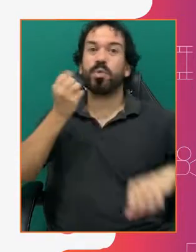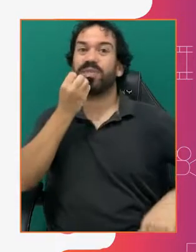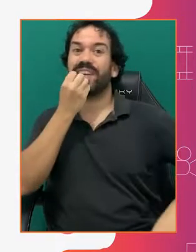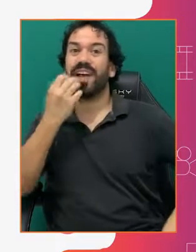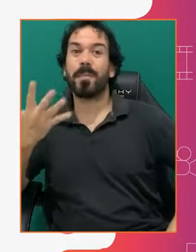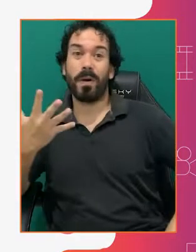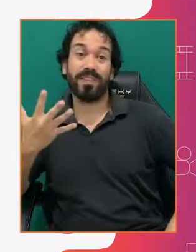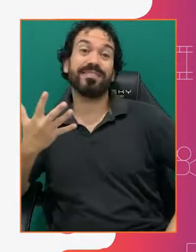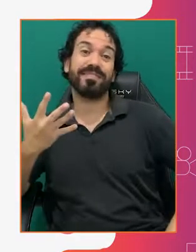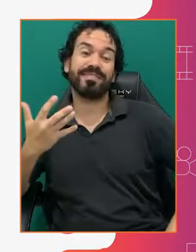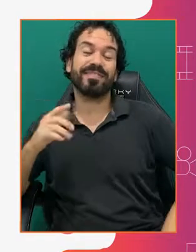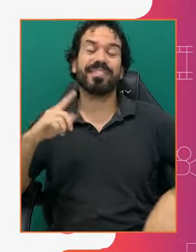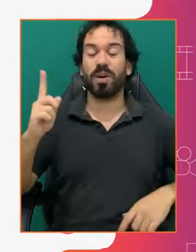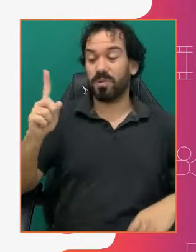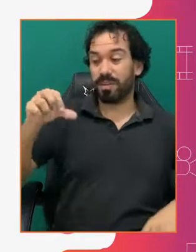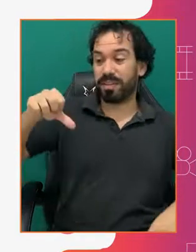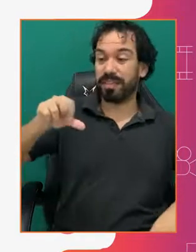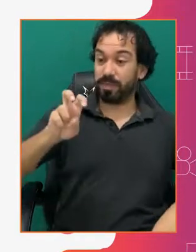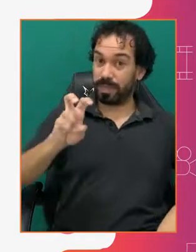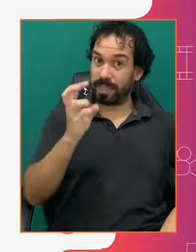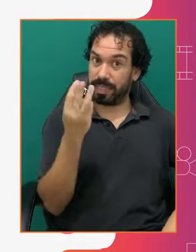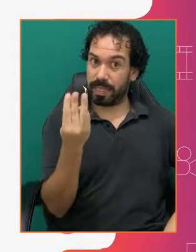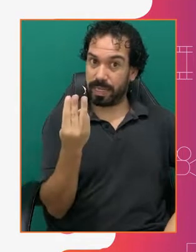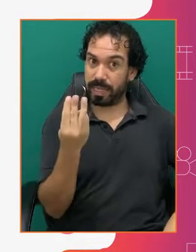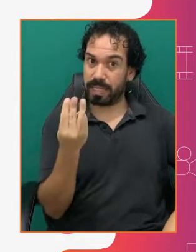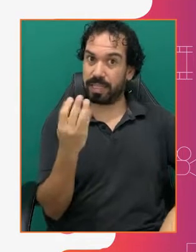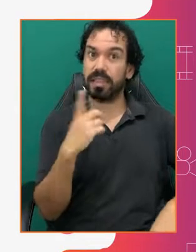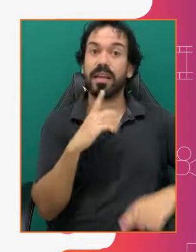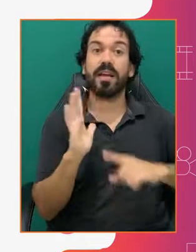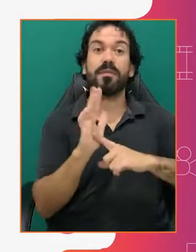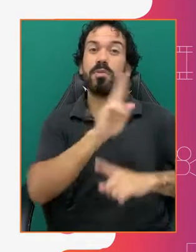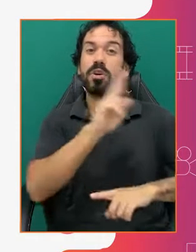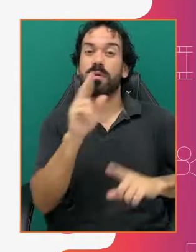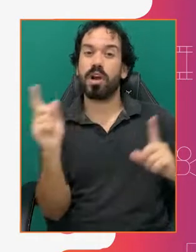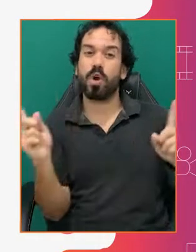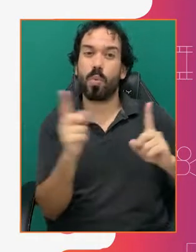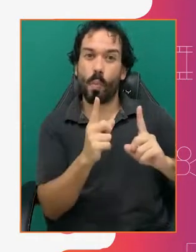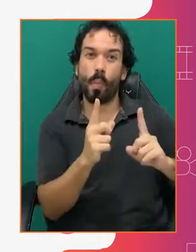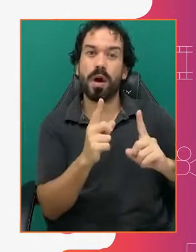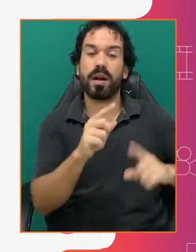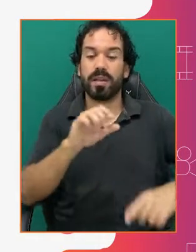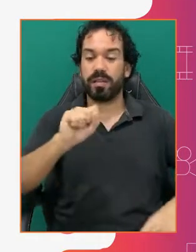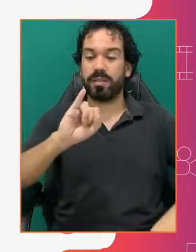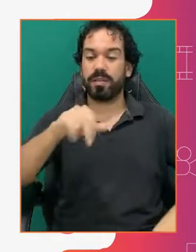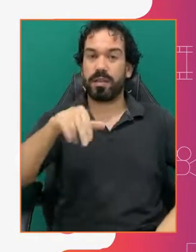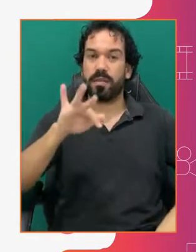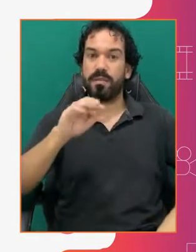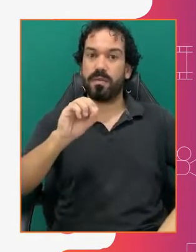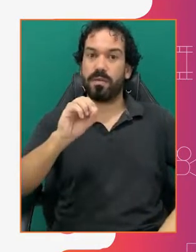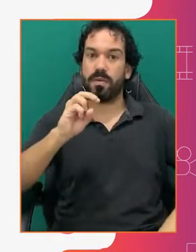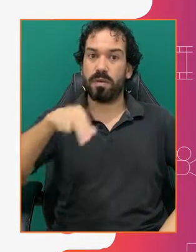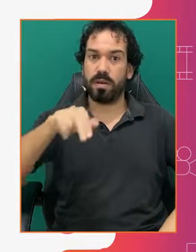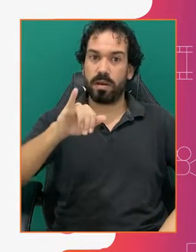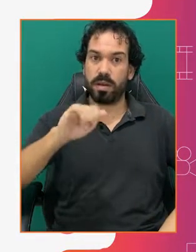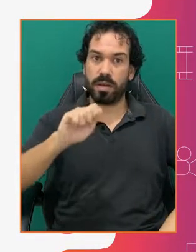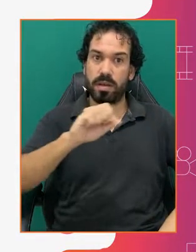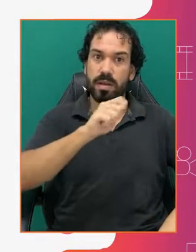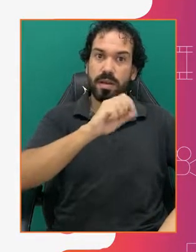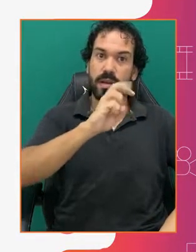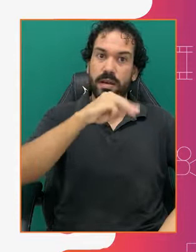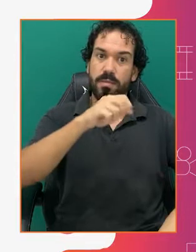em 1953 foi lançado o filme Sinfonia Amazônica, de Anélio Latini